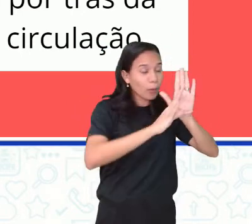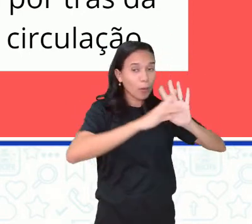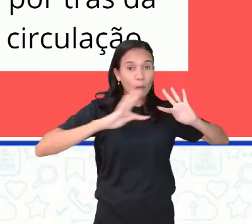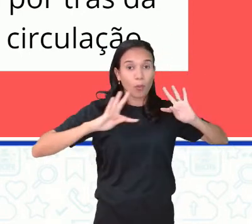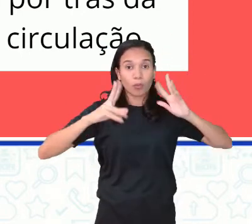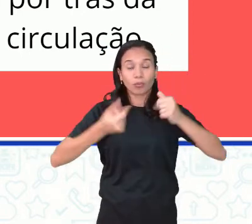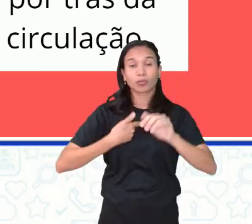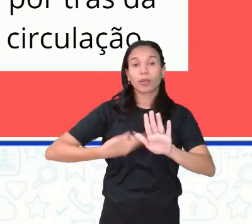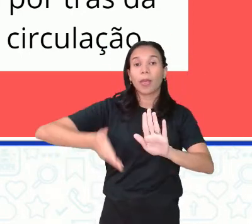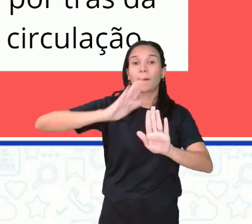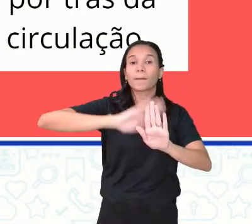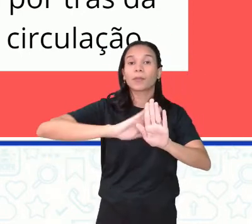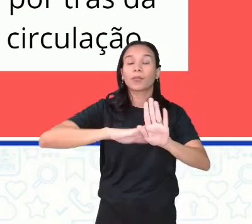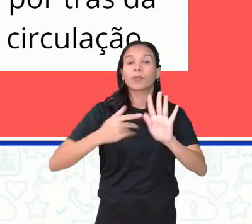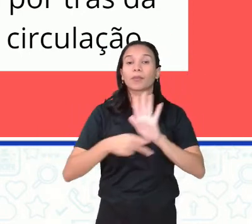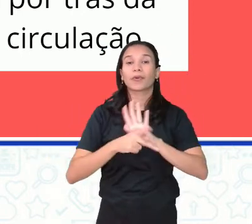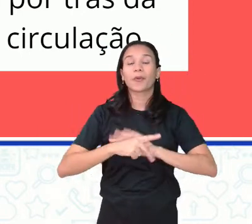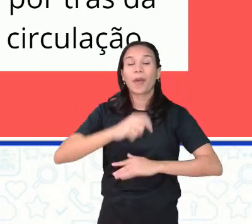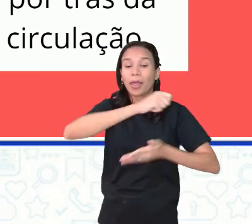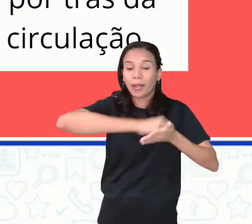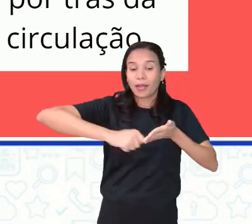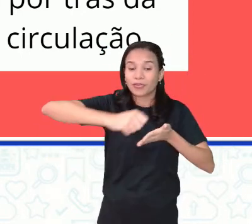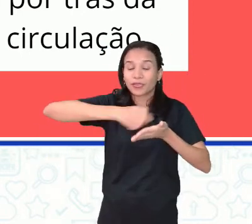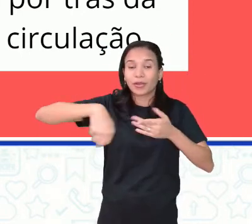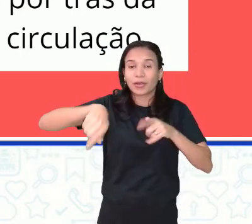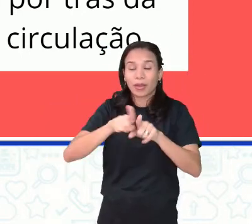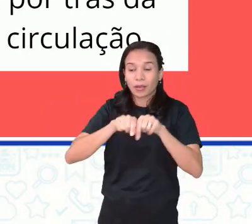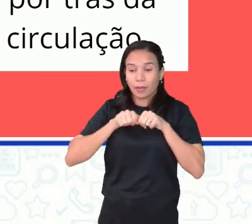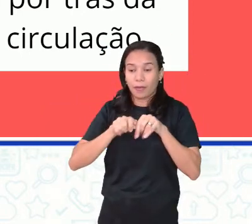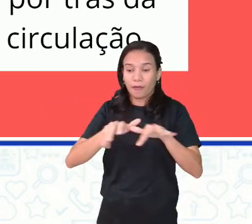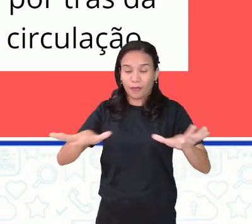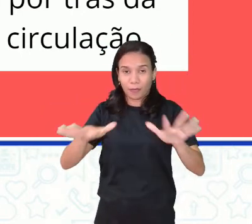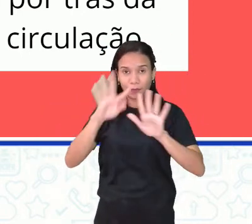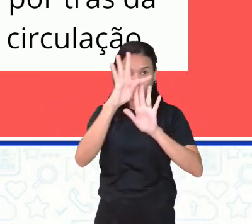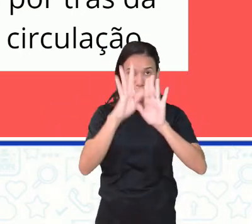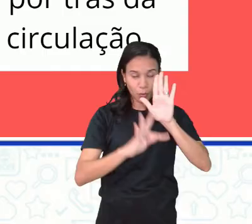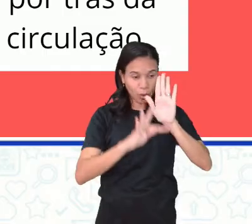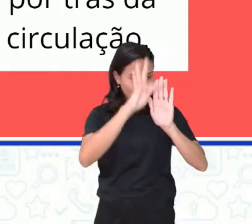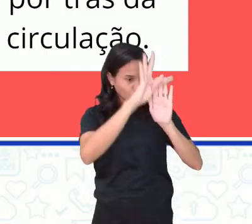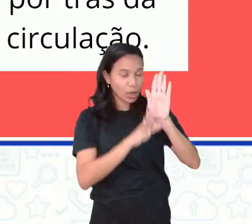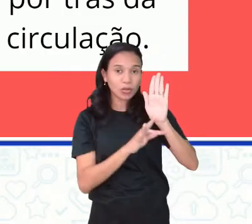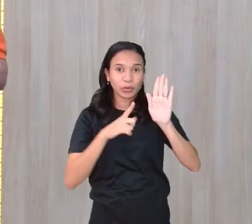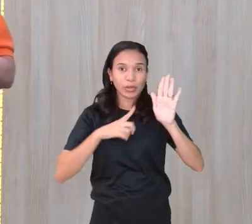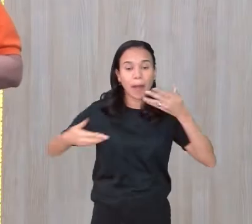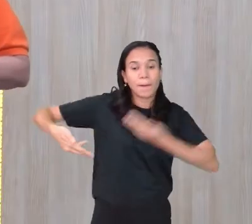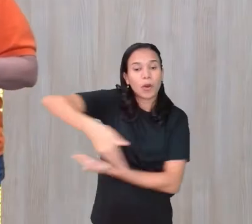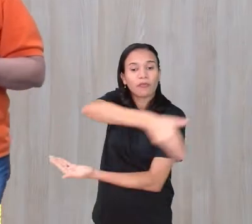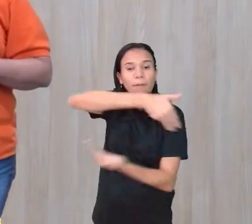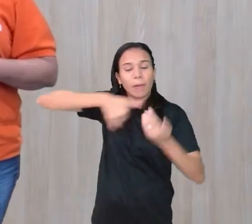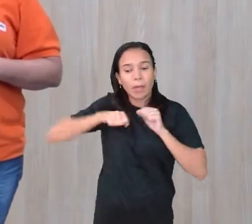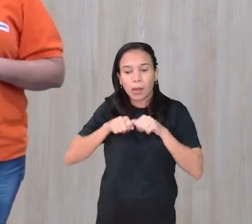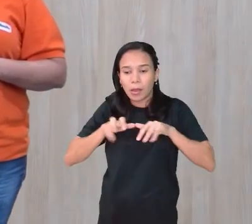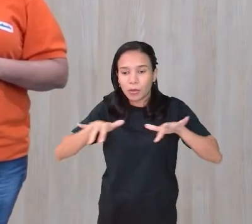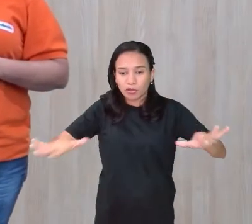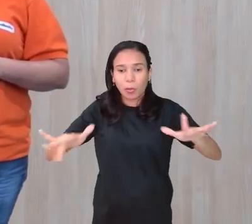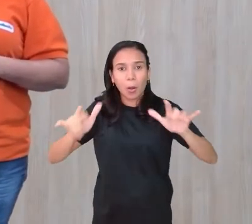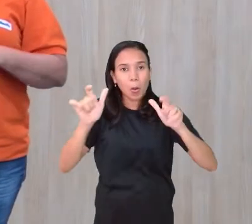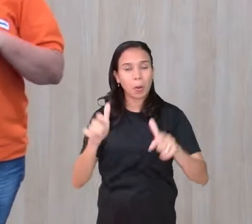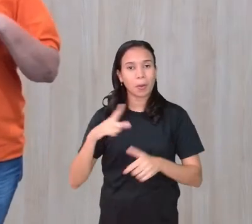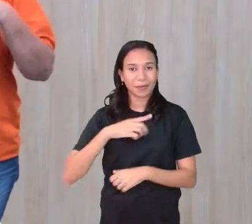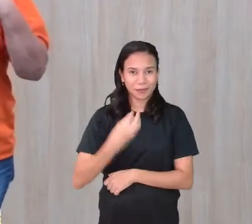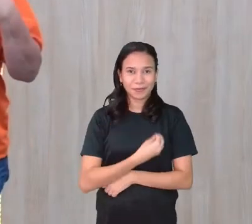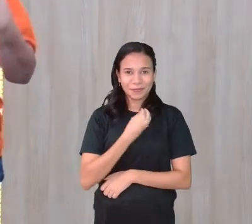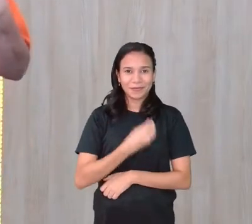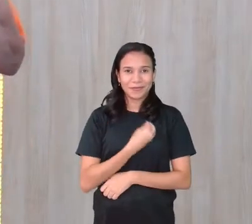está por trás de sua produção e circulação. O texto está circulando em todos os ambientes que estamos.